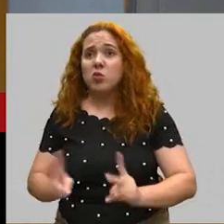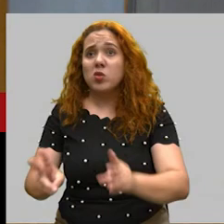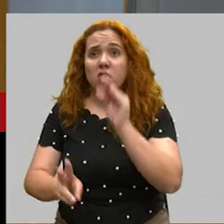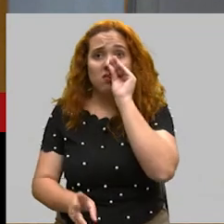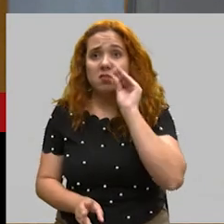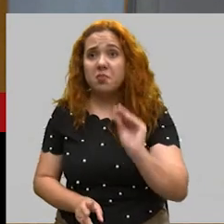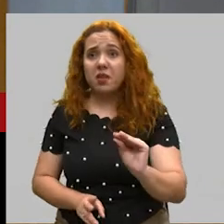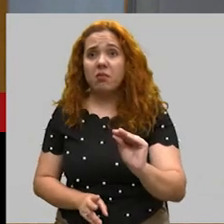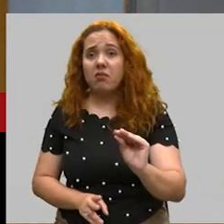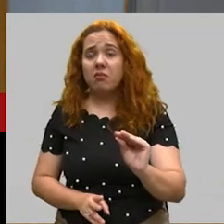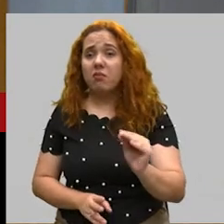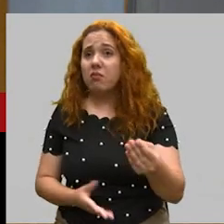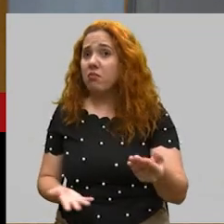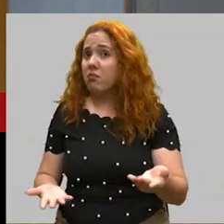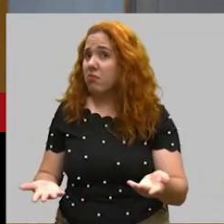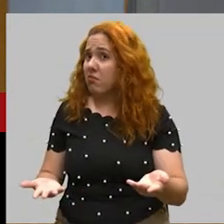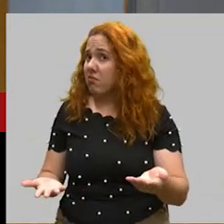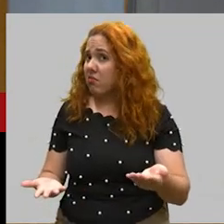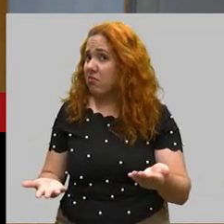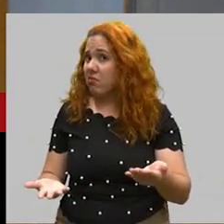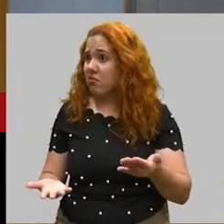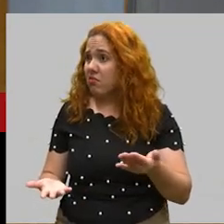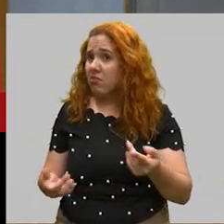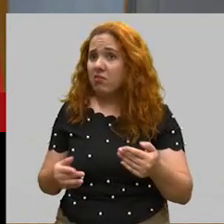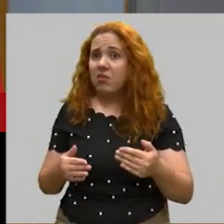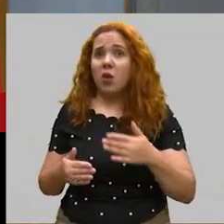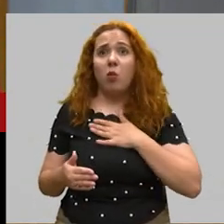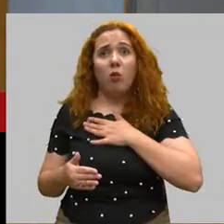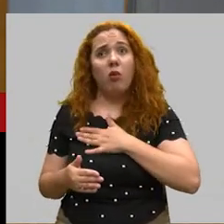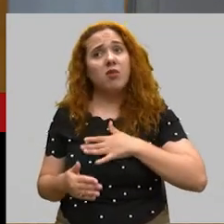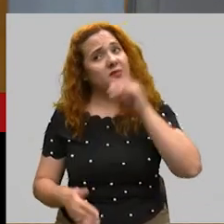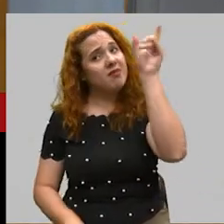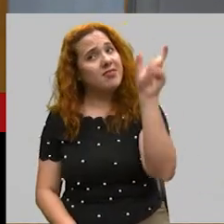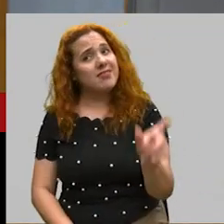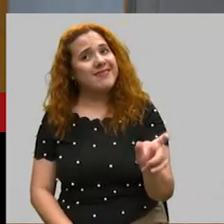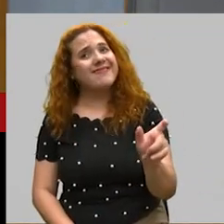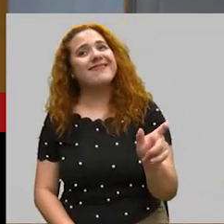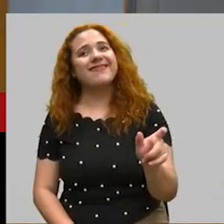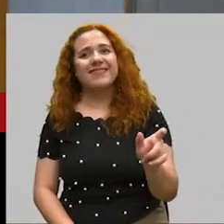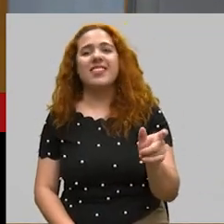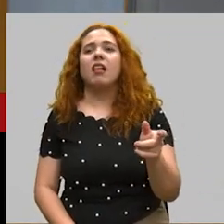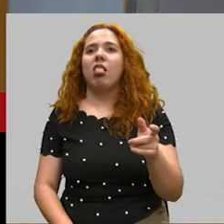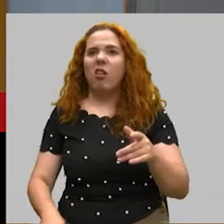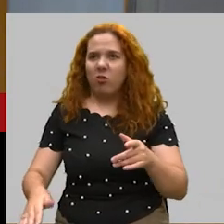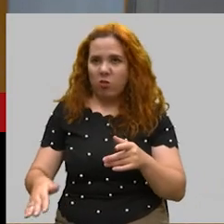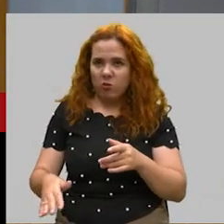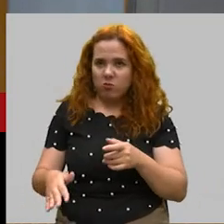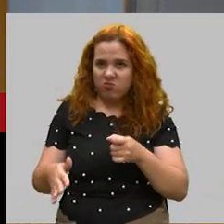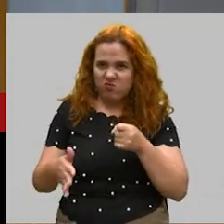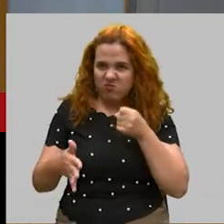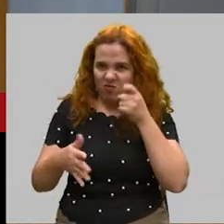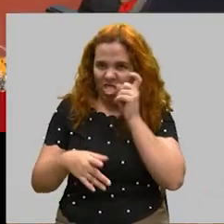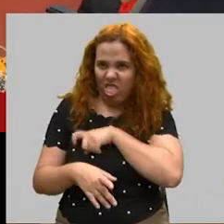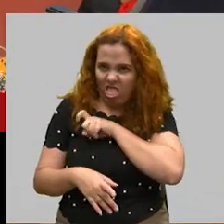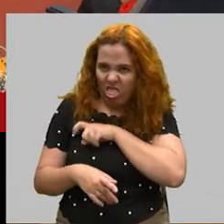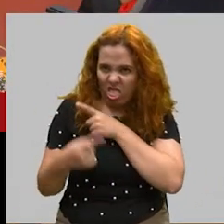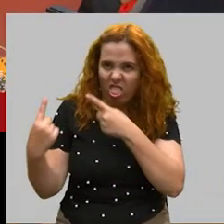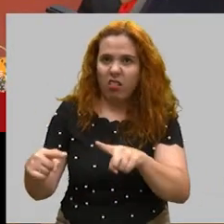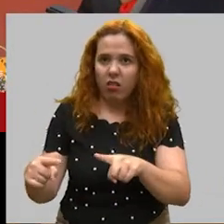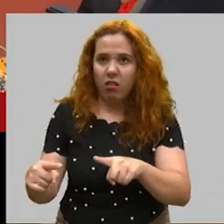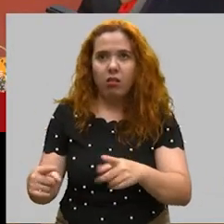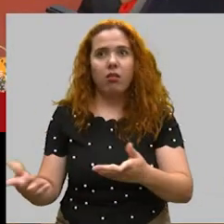ao contrário eu gosto de você aí eu vou e chuto ele pelo por baixo aqui é